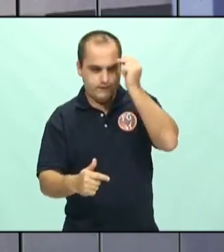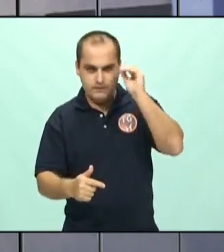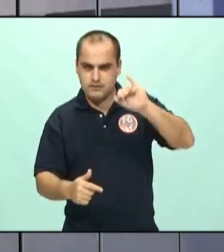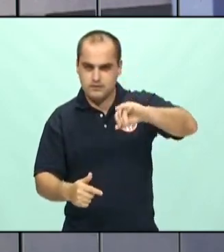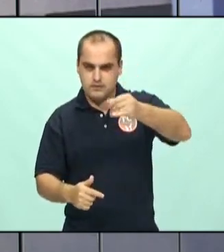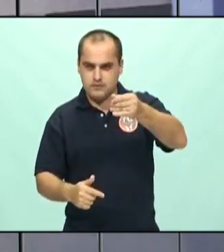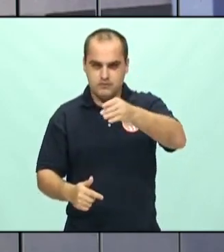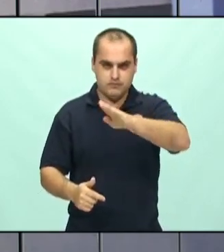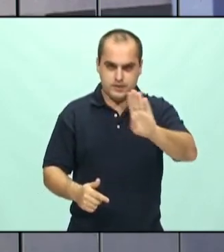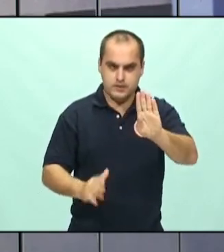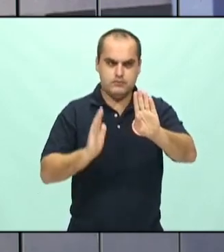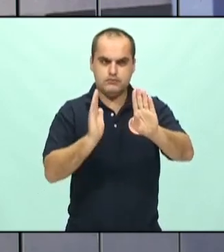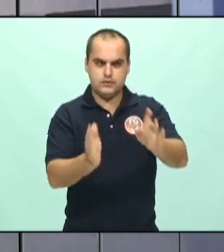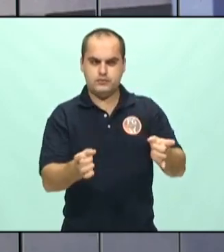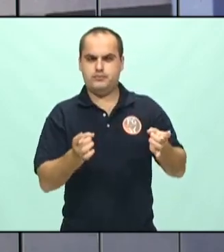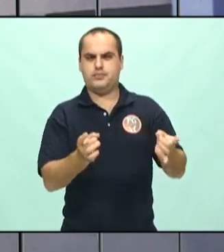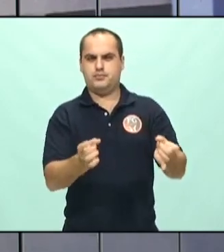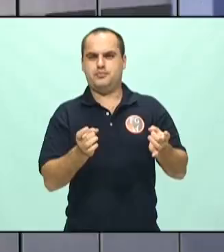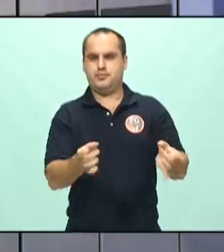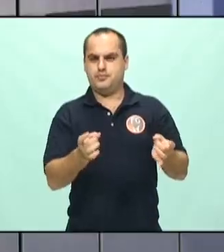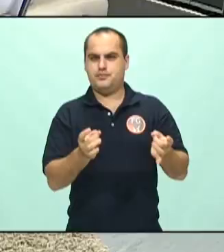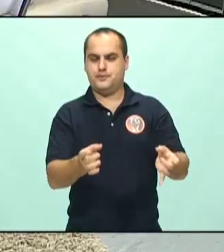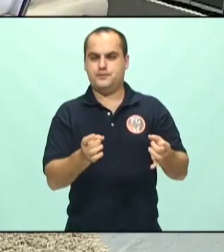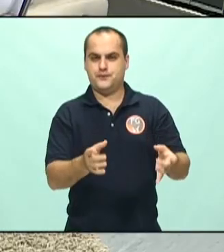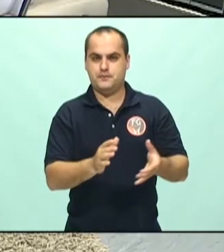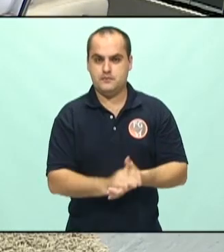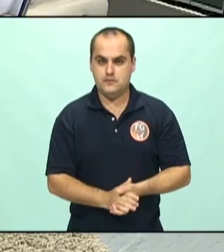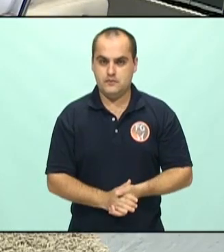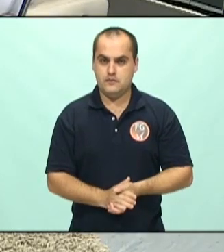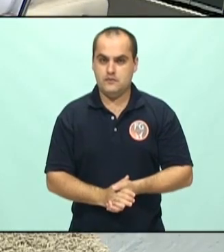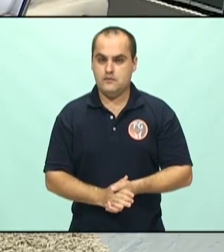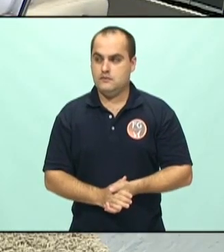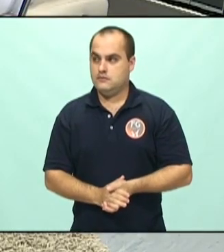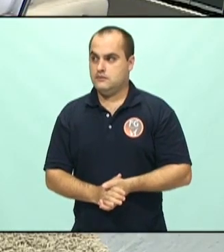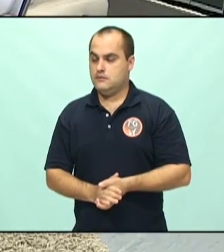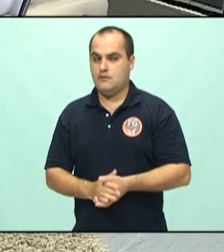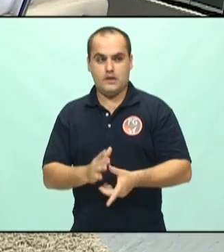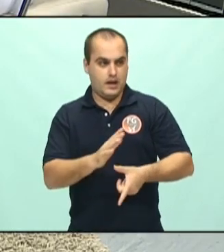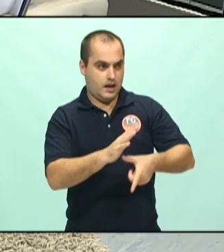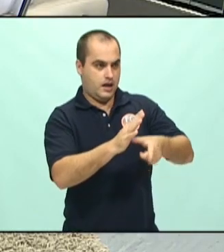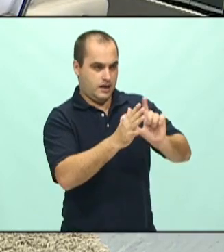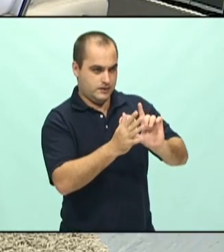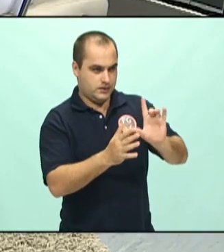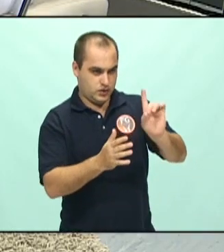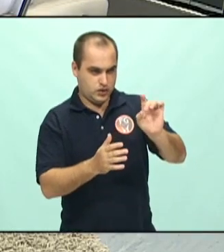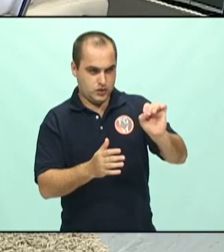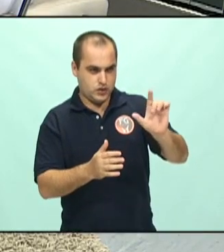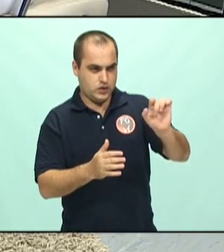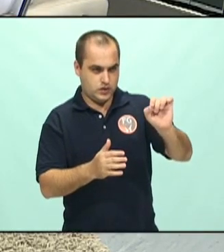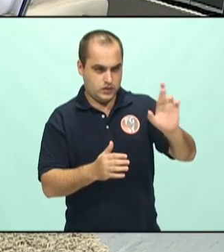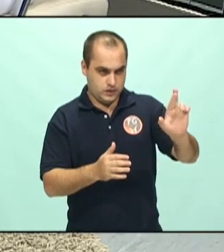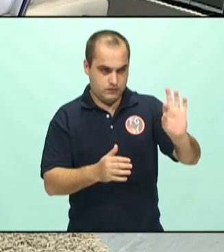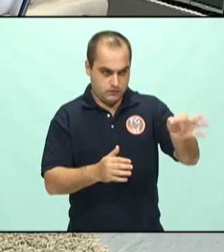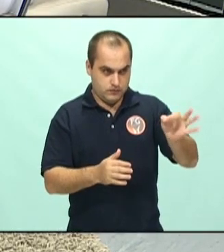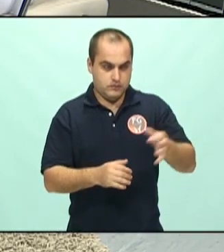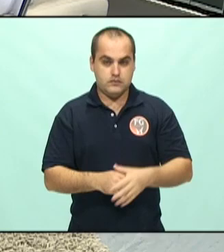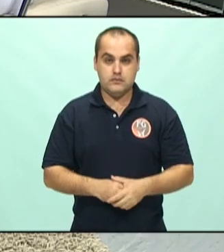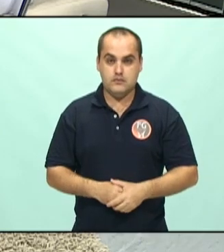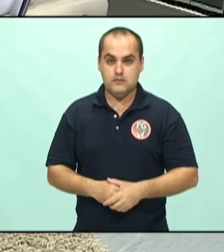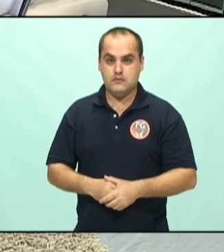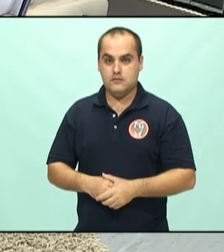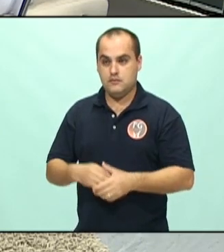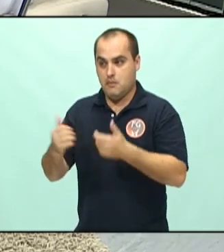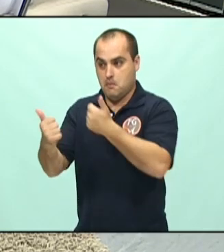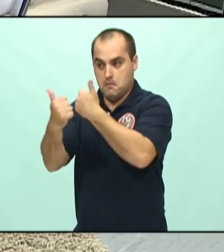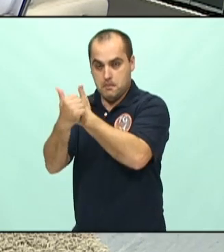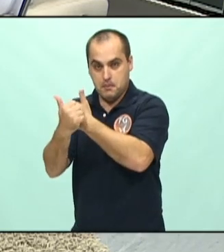vendas já estão sendo feitas lá dentro tem 11 segundo clara na zona uma franja do douro ele isso no no lado do santa